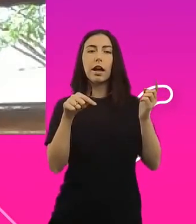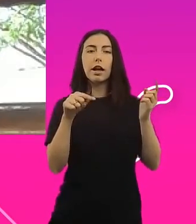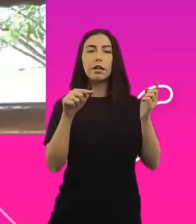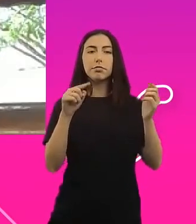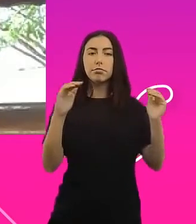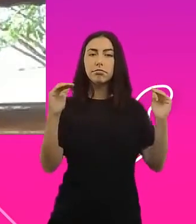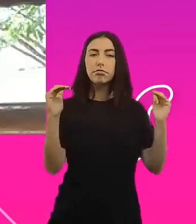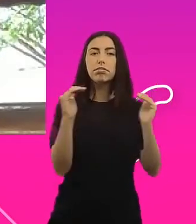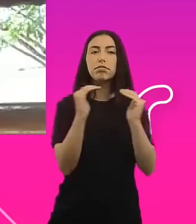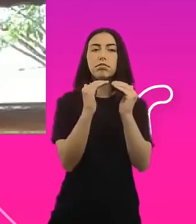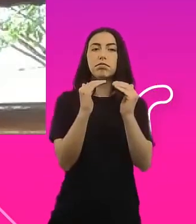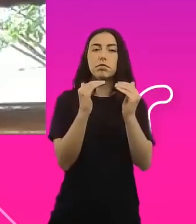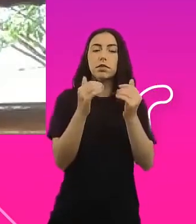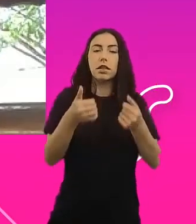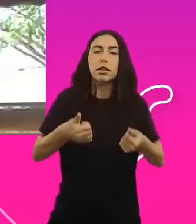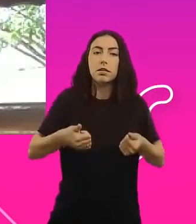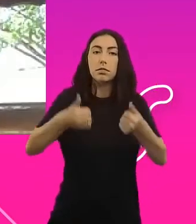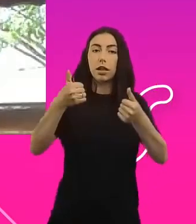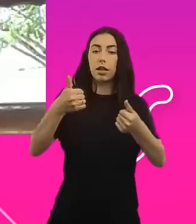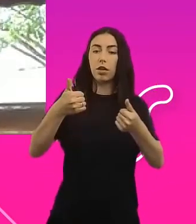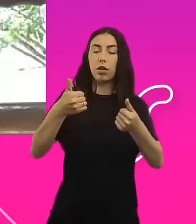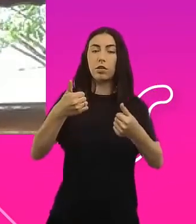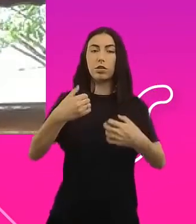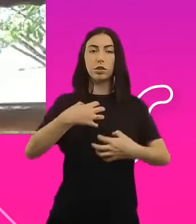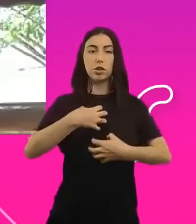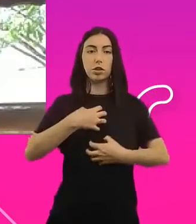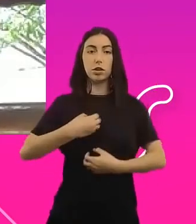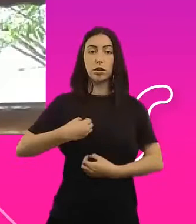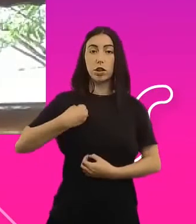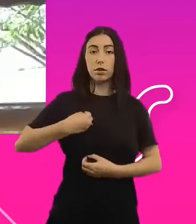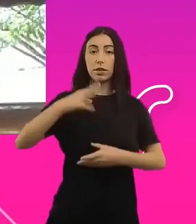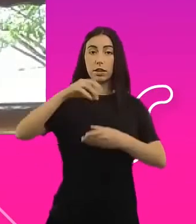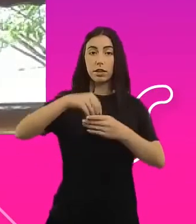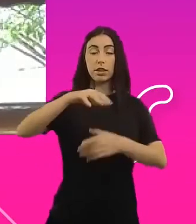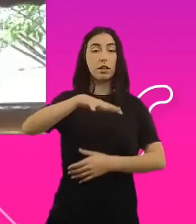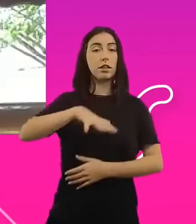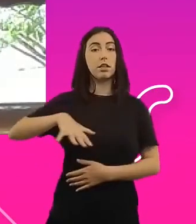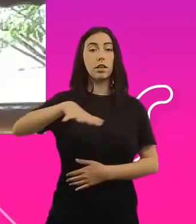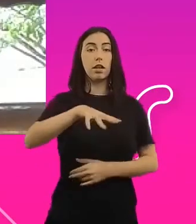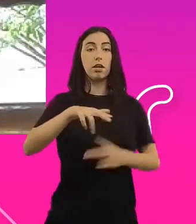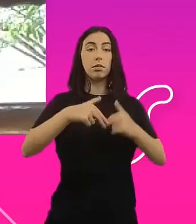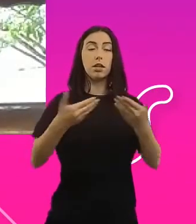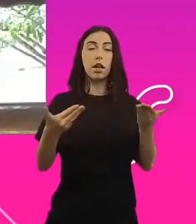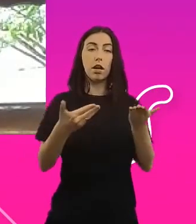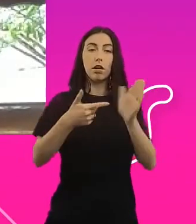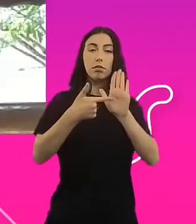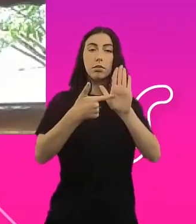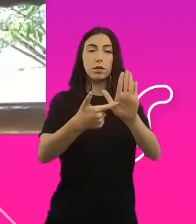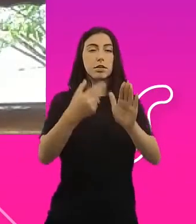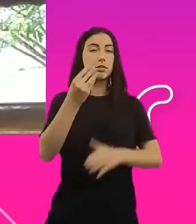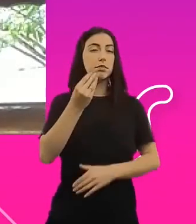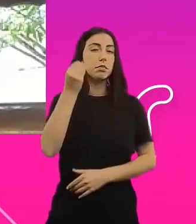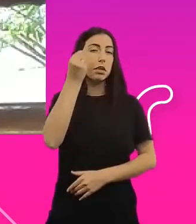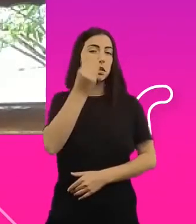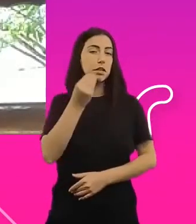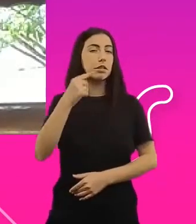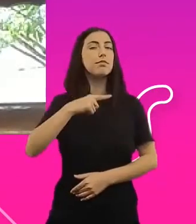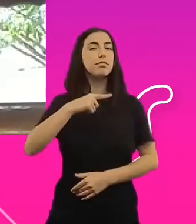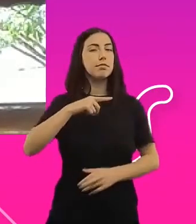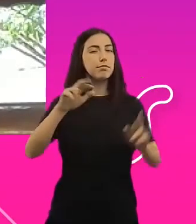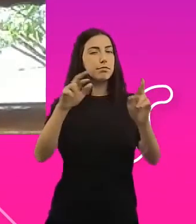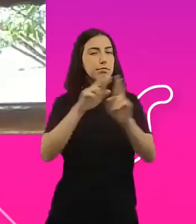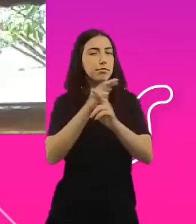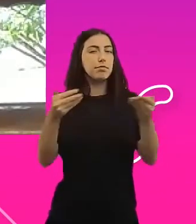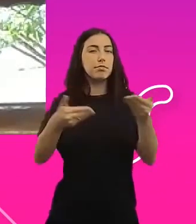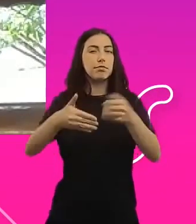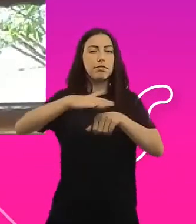vida no nosso território. Então, eu vou trazer uma experiência que tem tudo a ver com esse papo, né, que é para aprofundar essa